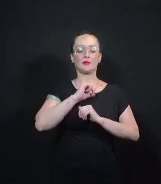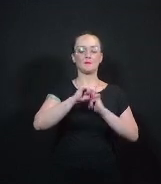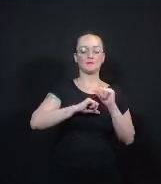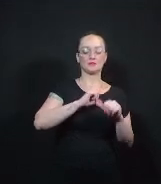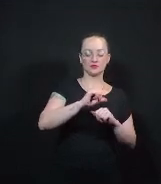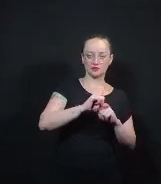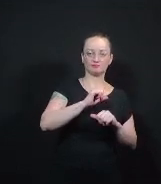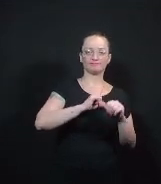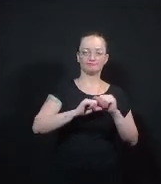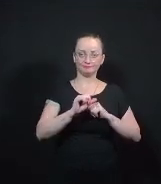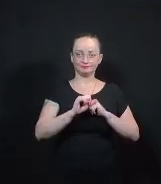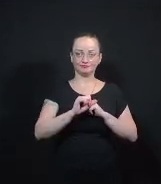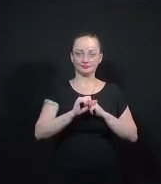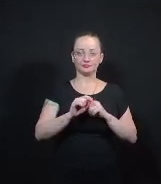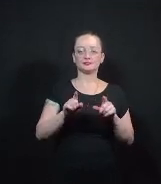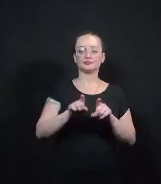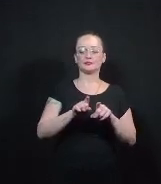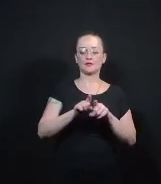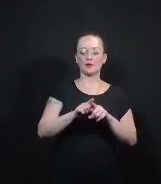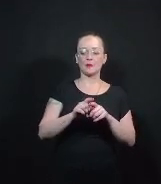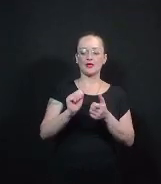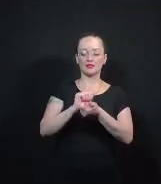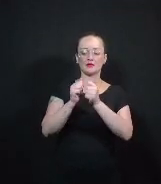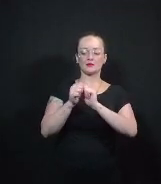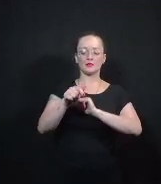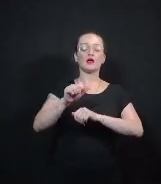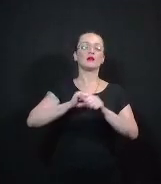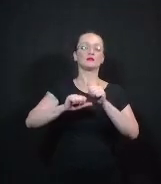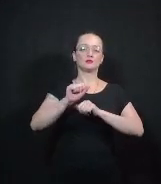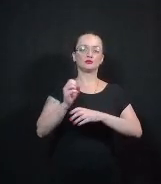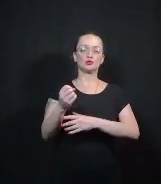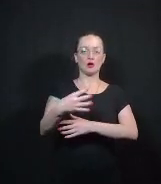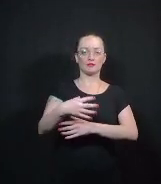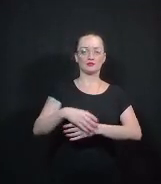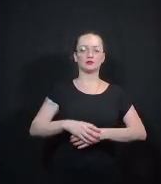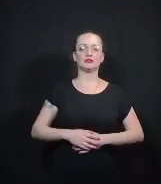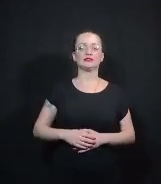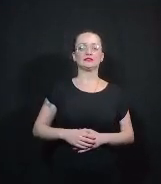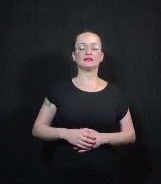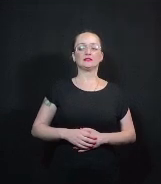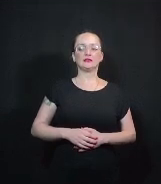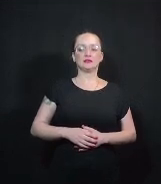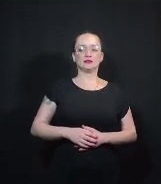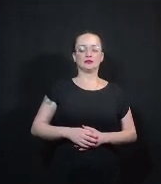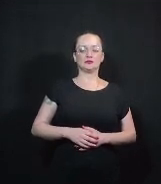e acomodação a essas mudanças e mudanças novas.